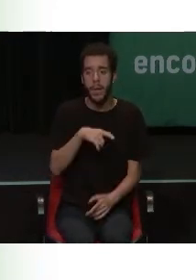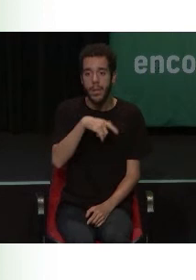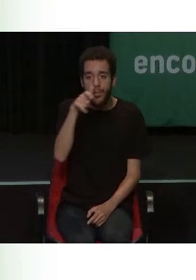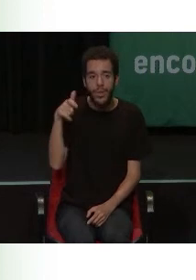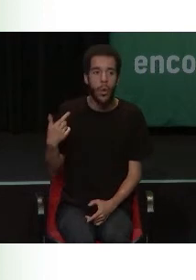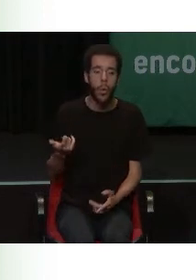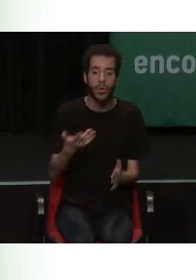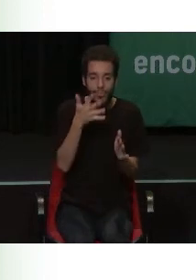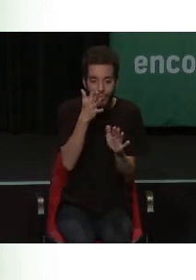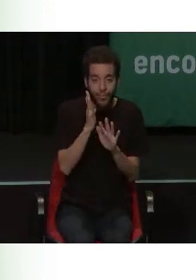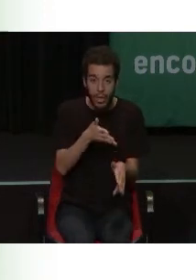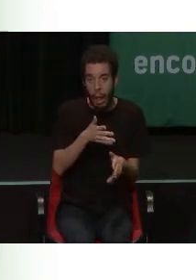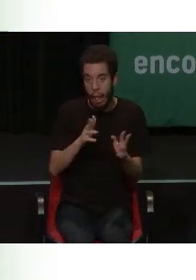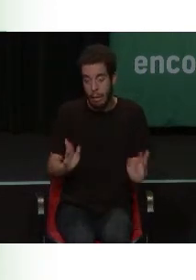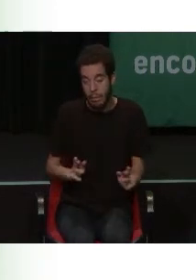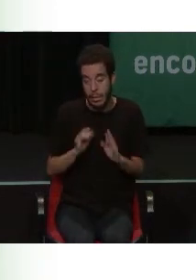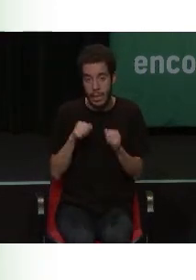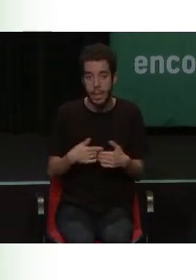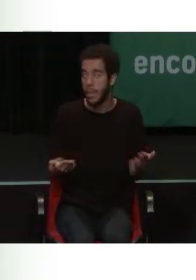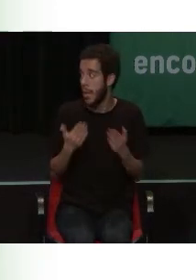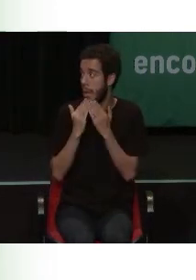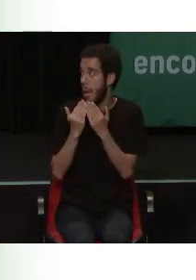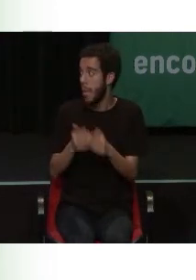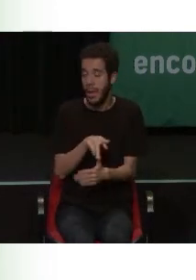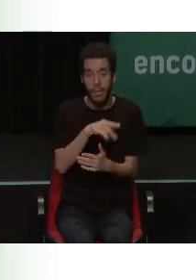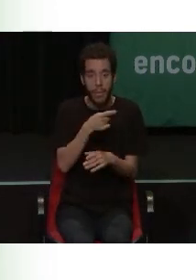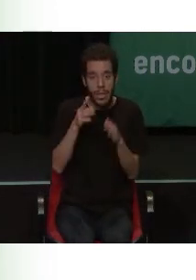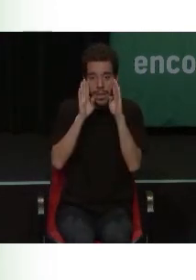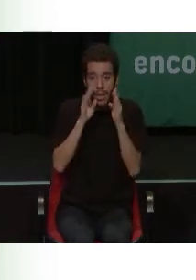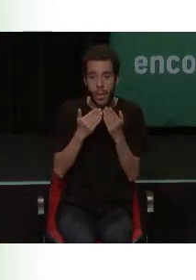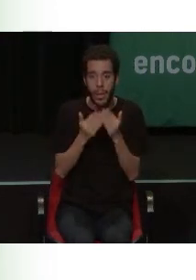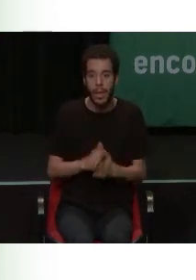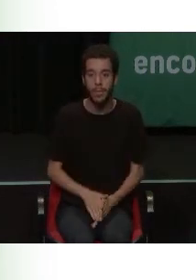interessante. E muito obrigado pela vossa atenção.